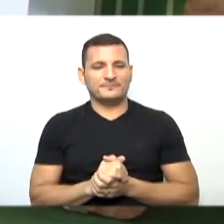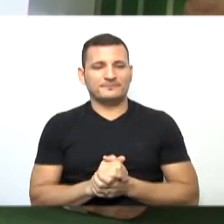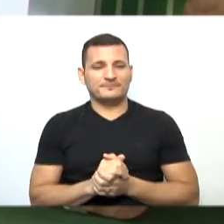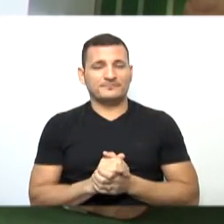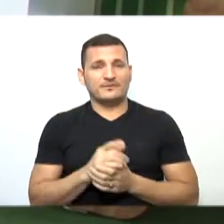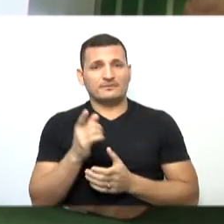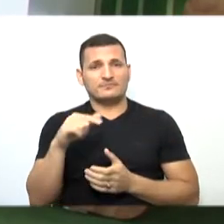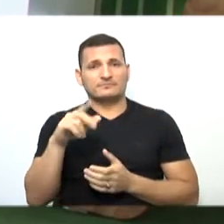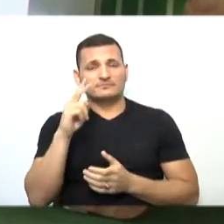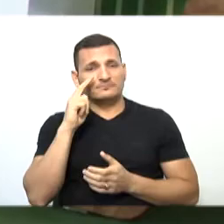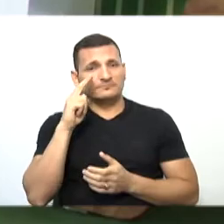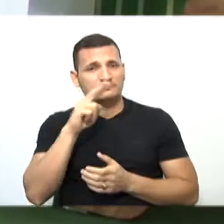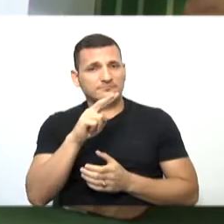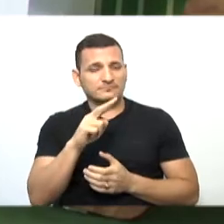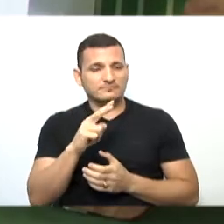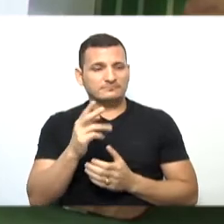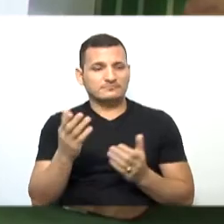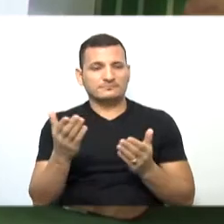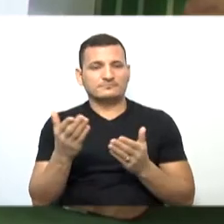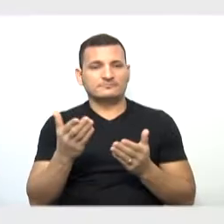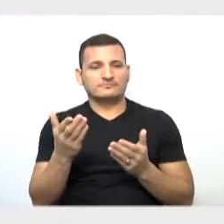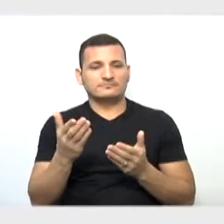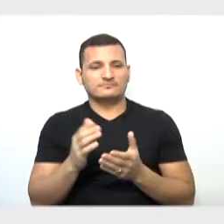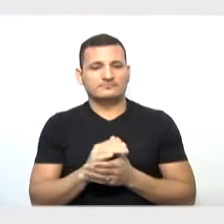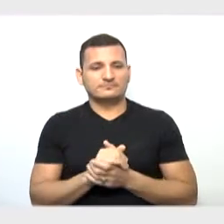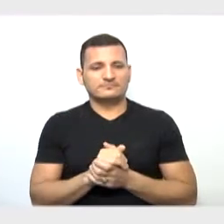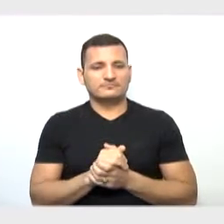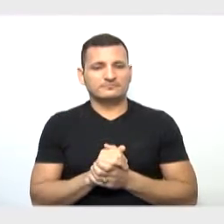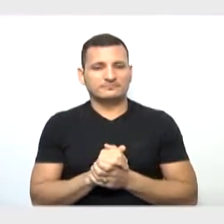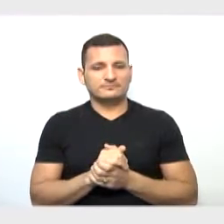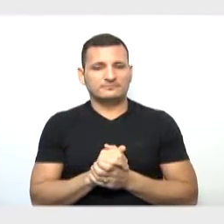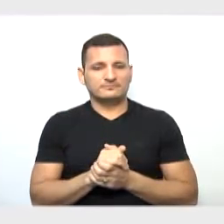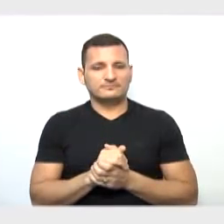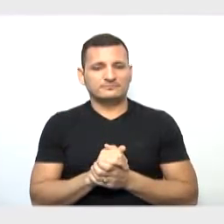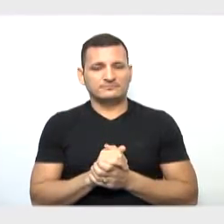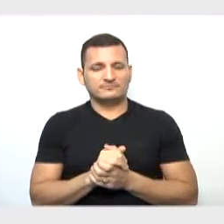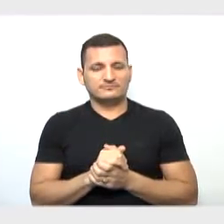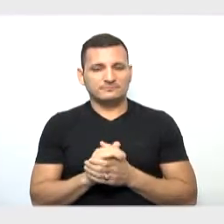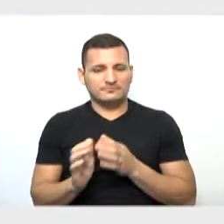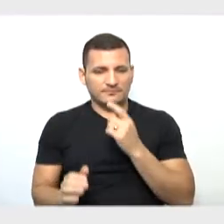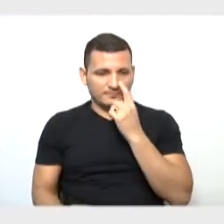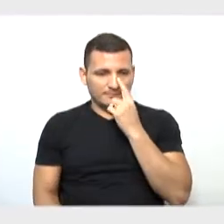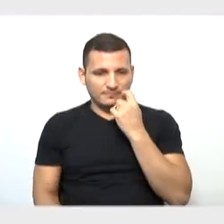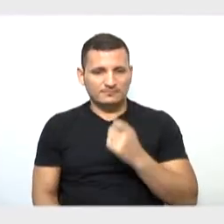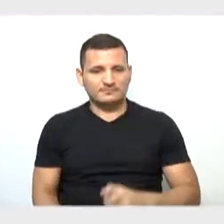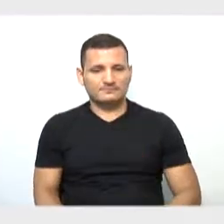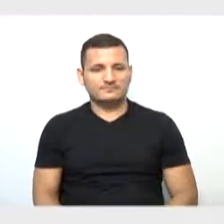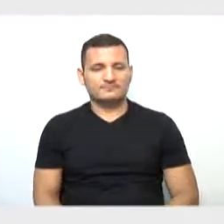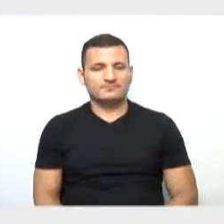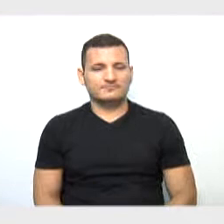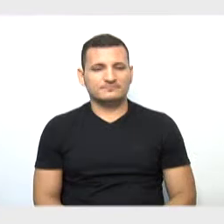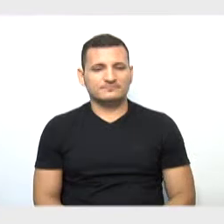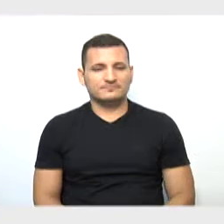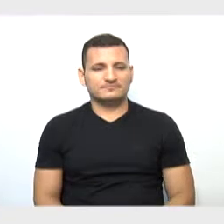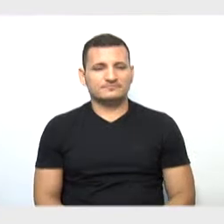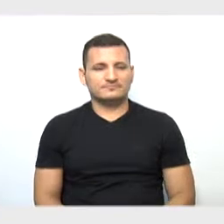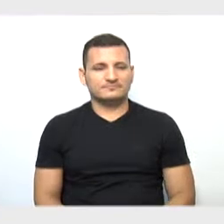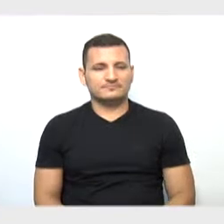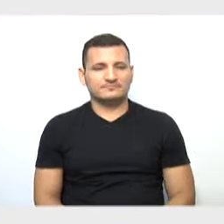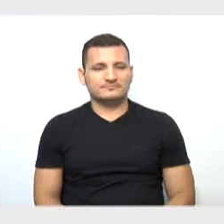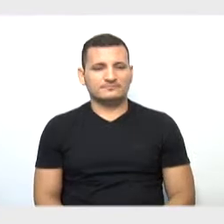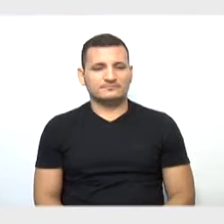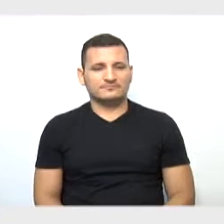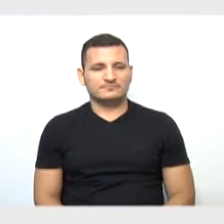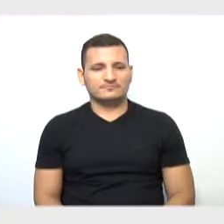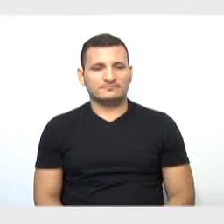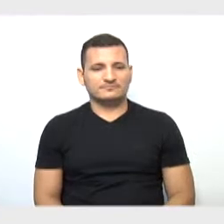vocês observarem, quando eu vou aumentar aqui a tela aqui também do lado. Assim é bom. Aqui, ó. E vou